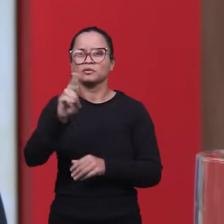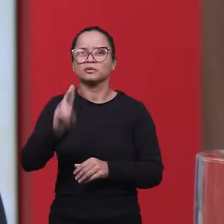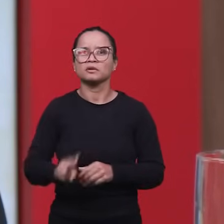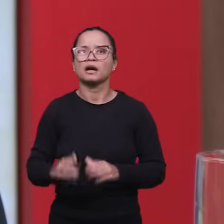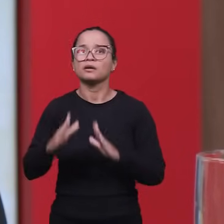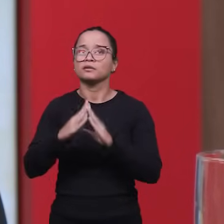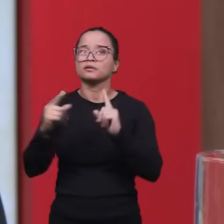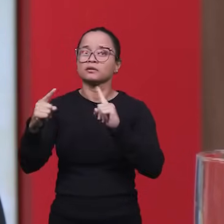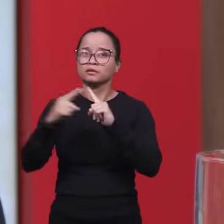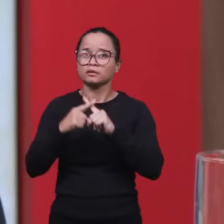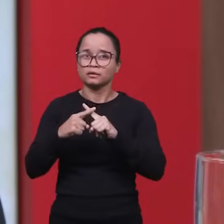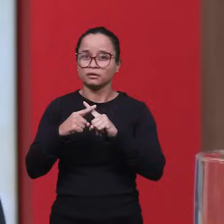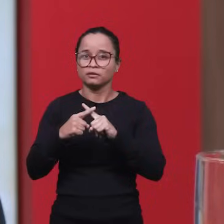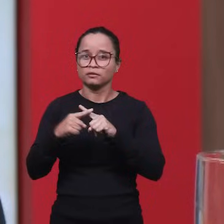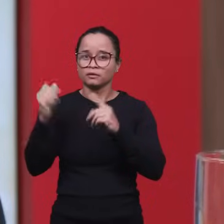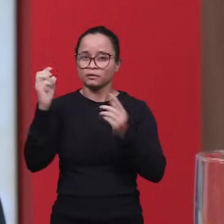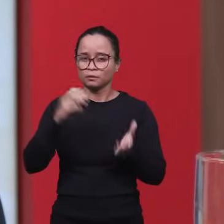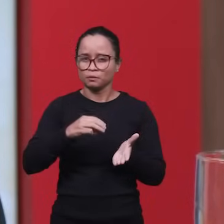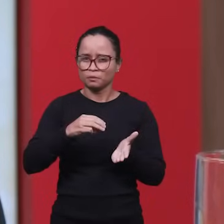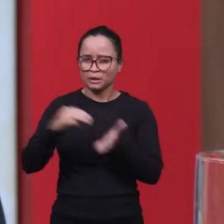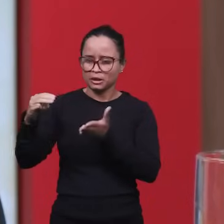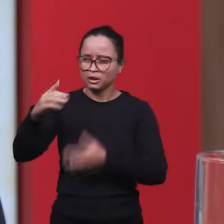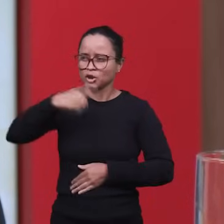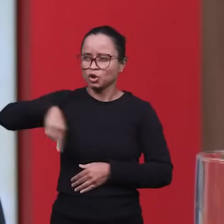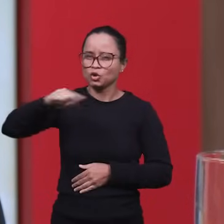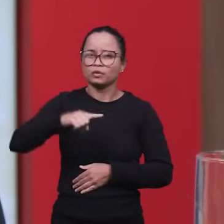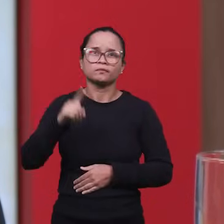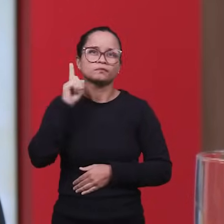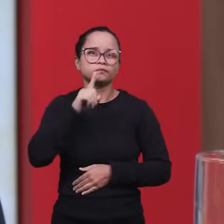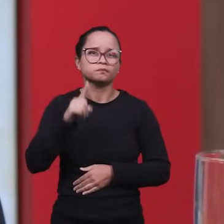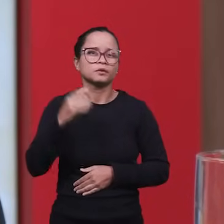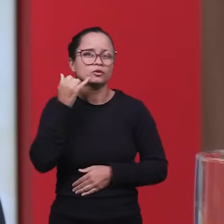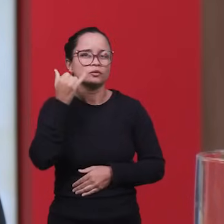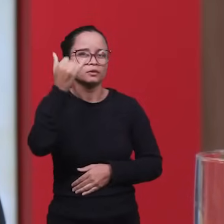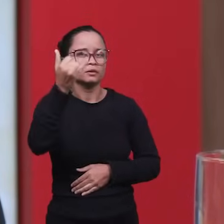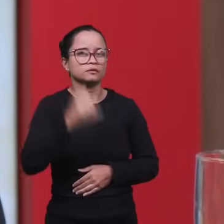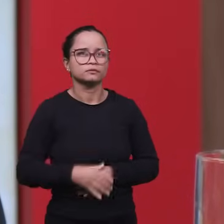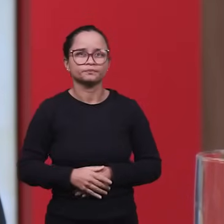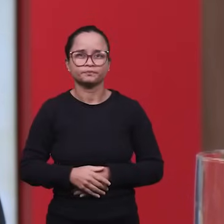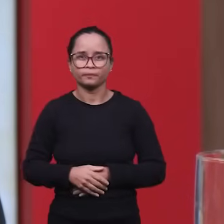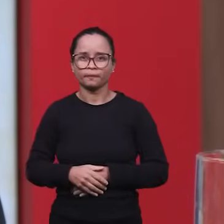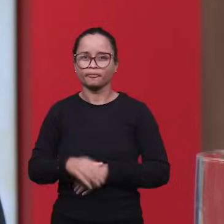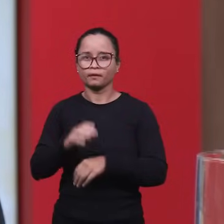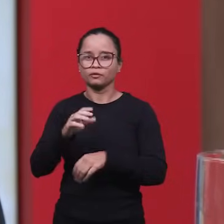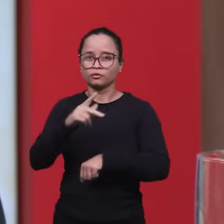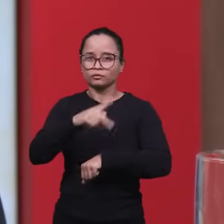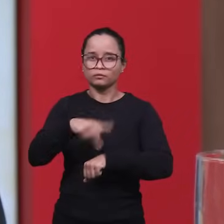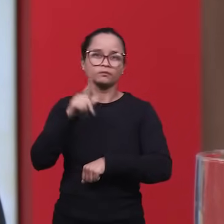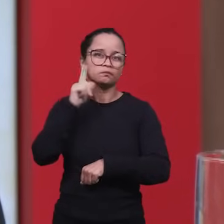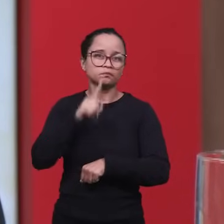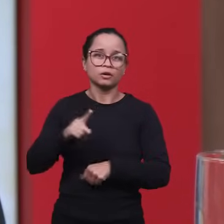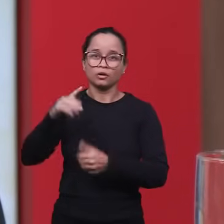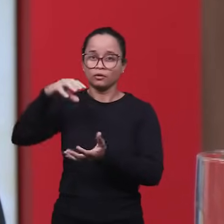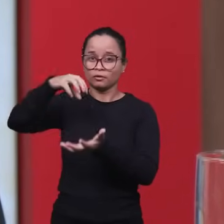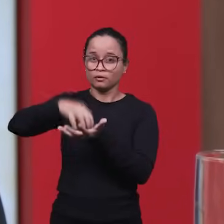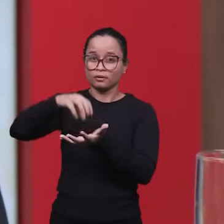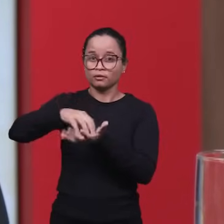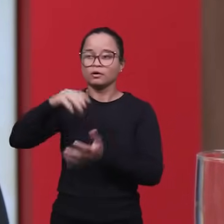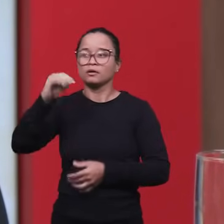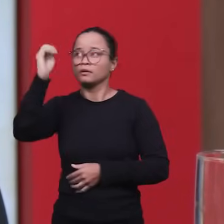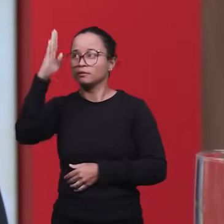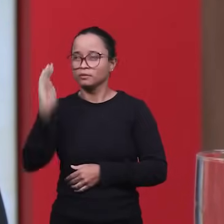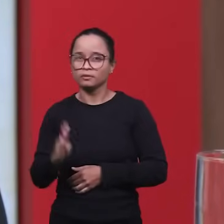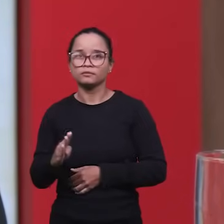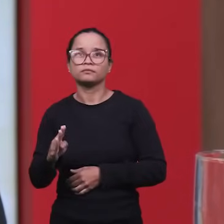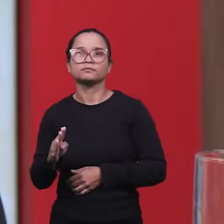igreja Maranata nossa nos Estados Unidos. Entraram em contato com os Estados Unidos e o pessoal disse, não, essa igreja, a sede é no Brasil. E por